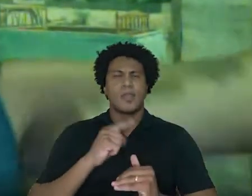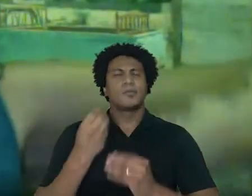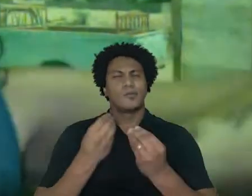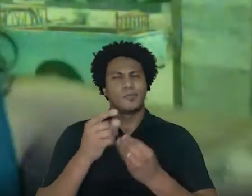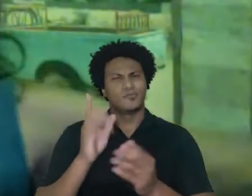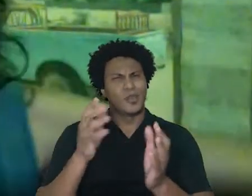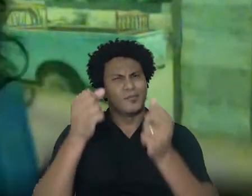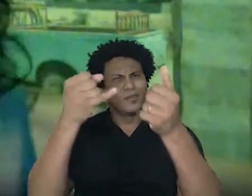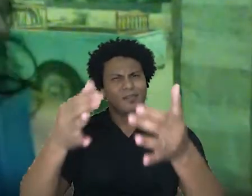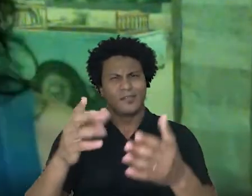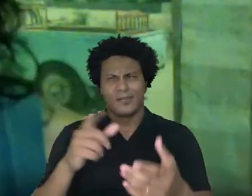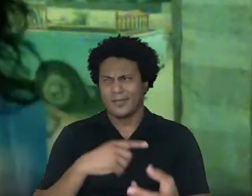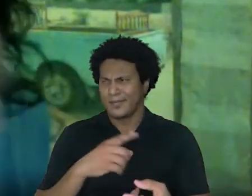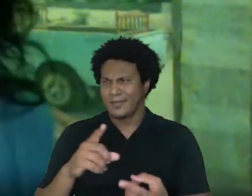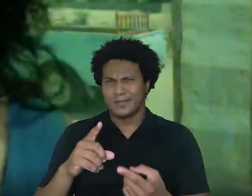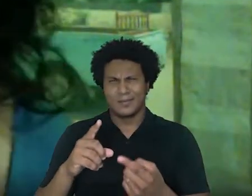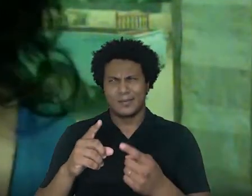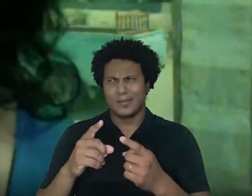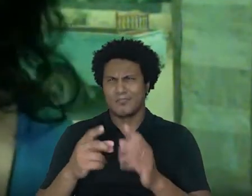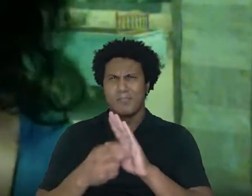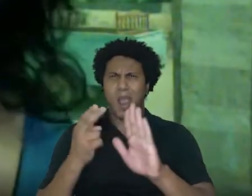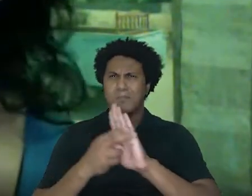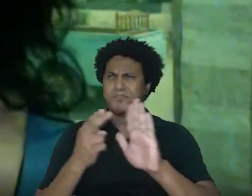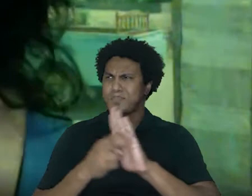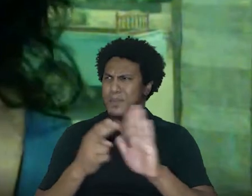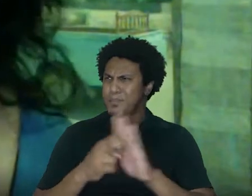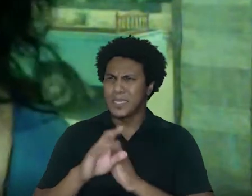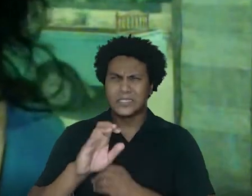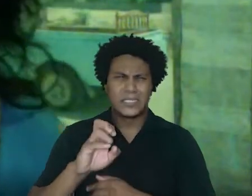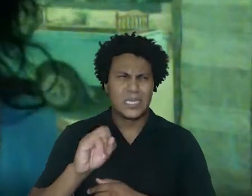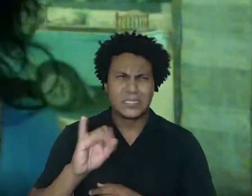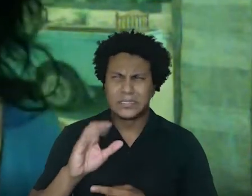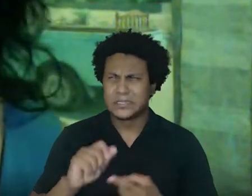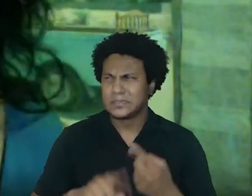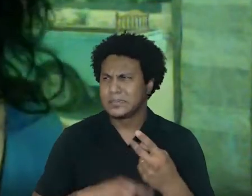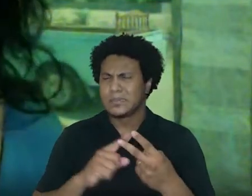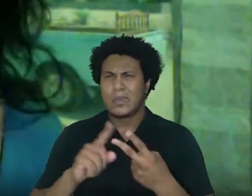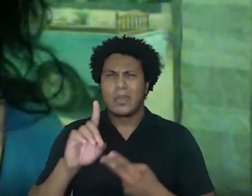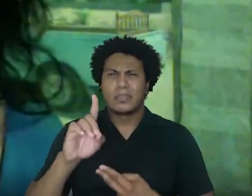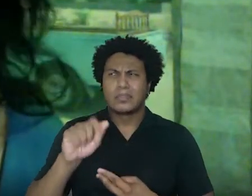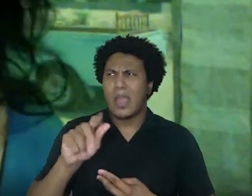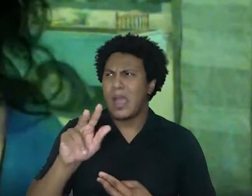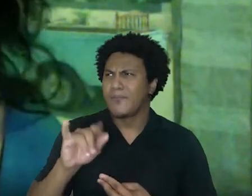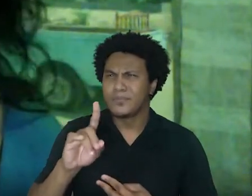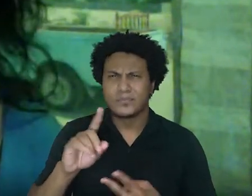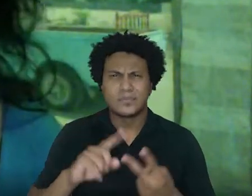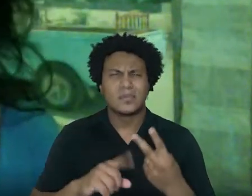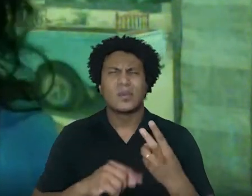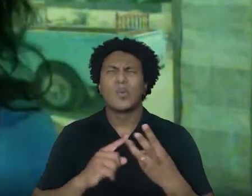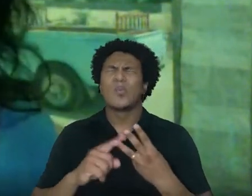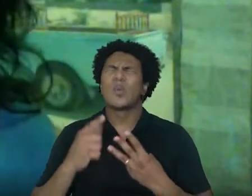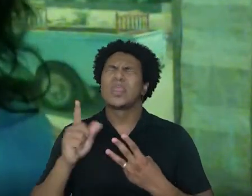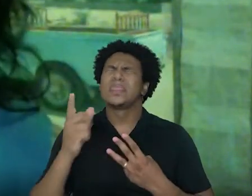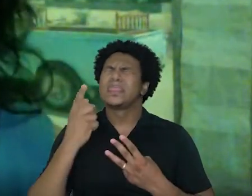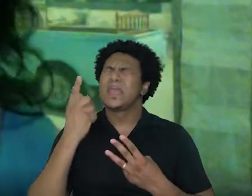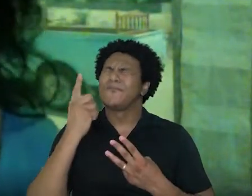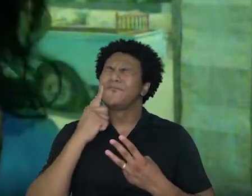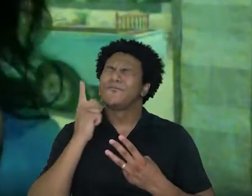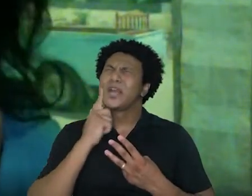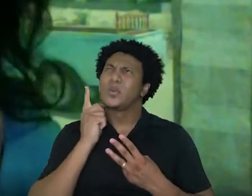e acumula uma série de referências, né? Para mim é David Lynch, eu já falei isso para você. É David